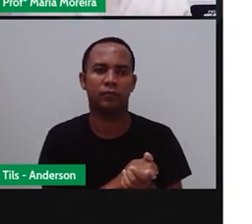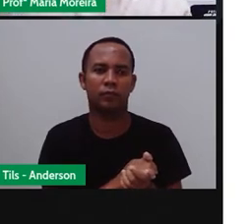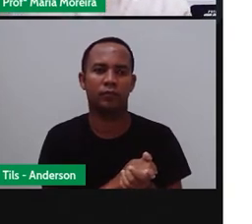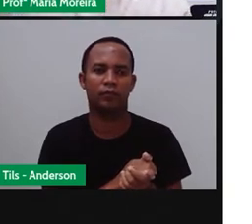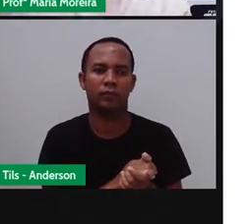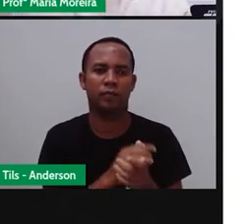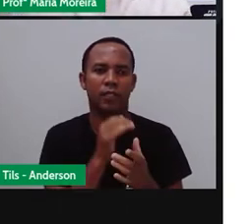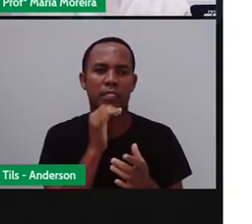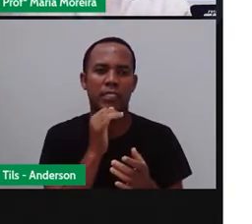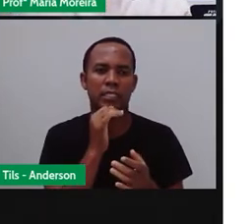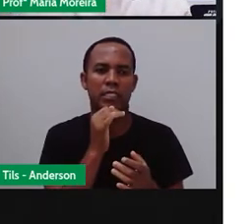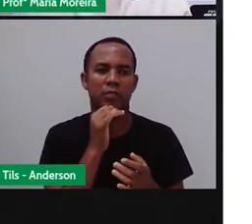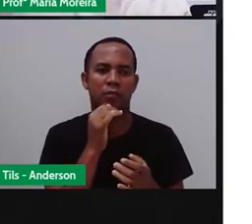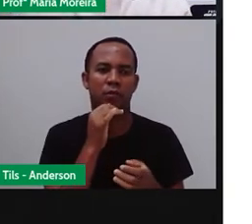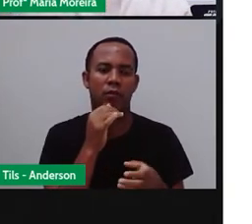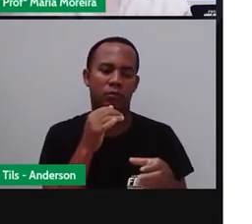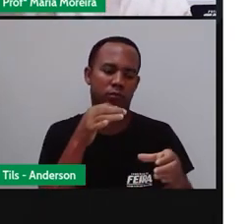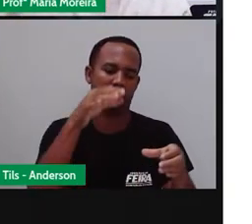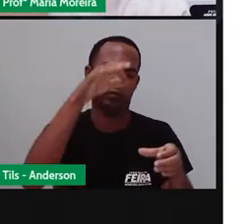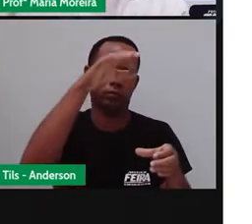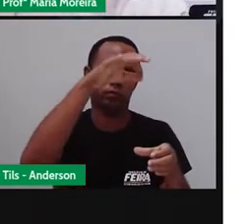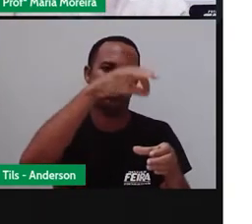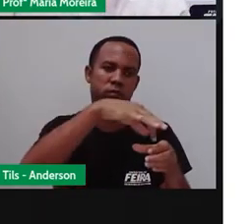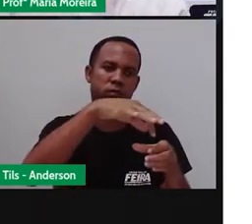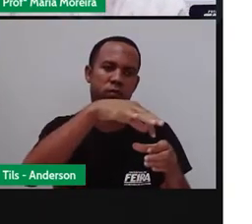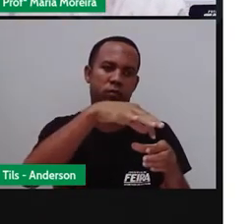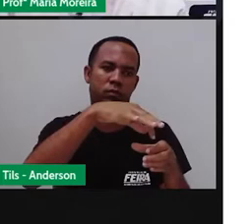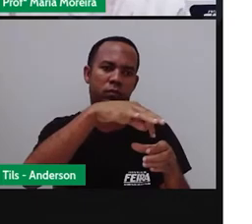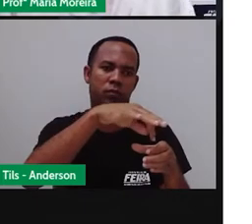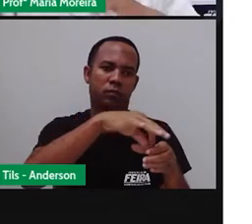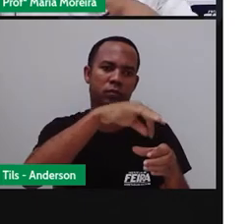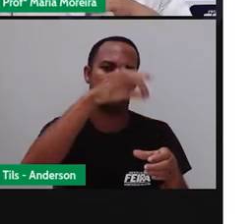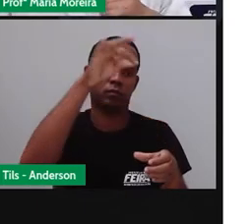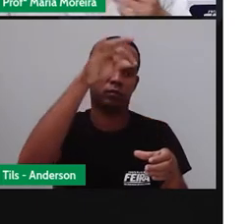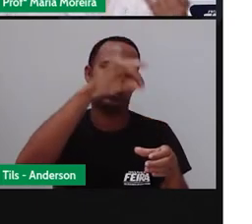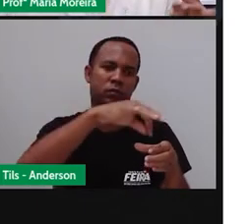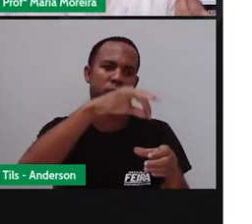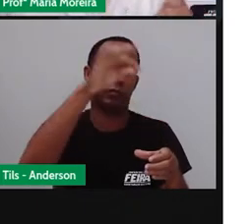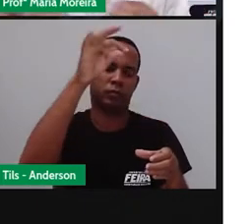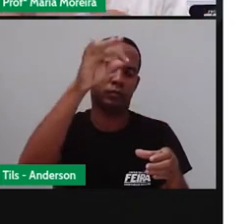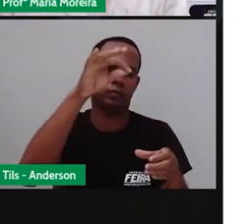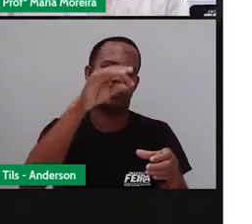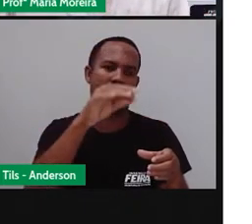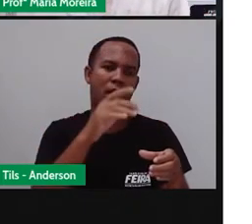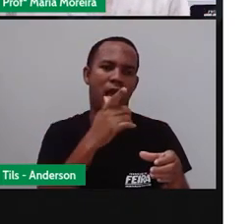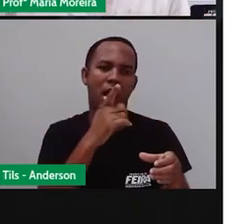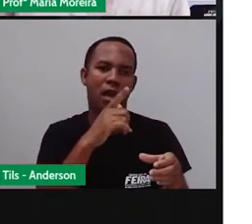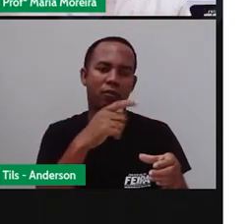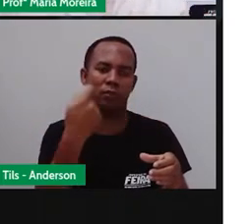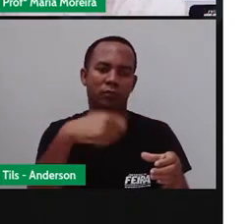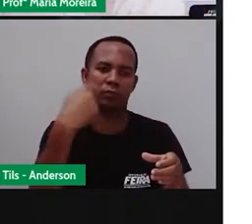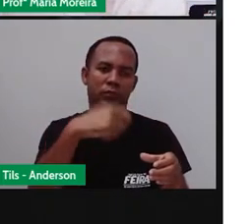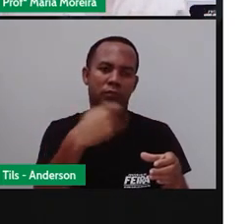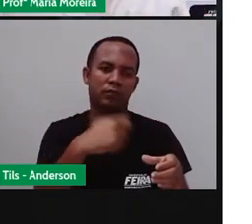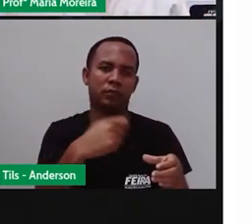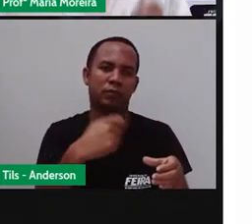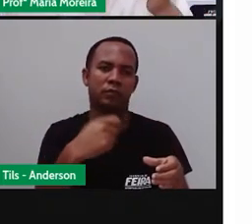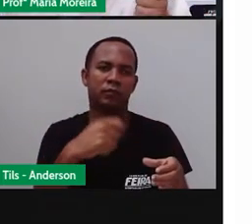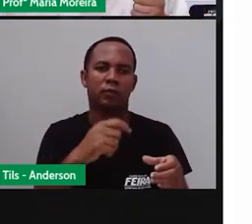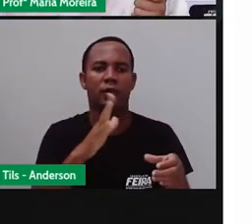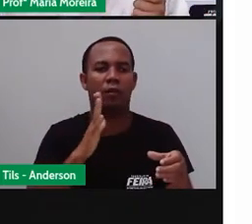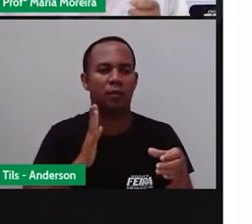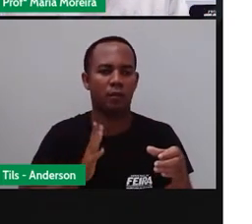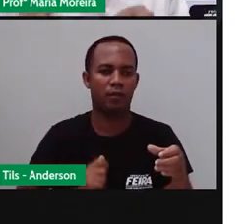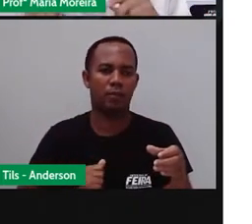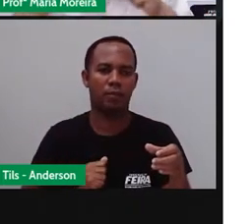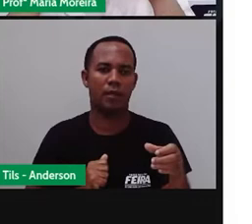colocasse no café ou no suco, ele iria molhar, mas ele iria sair o quê? Depois eu, ó, sacudi a água, não